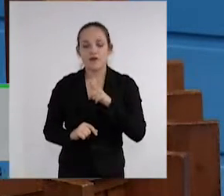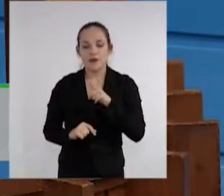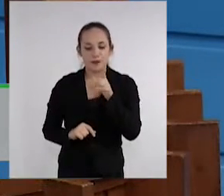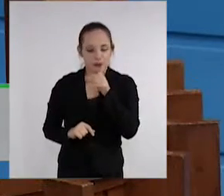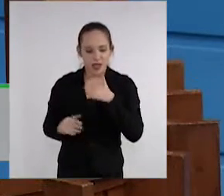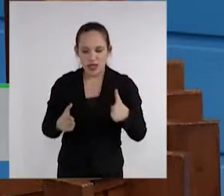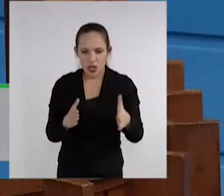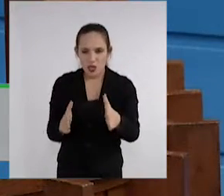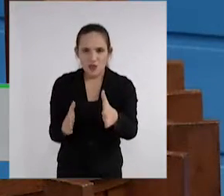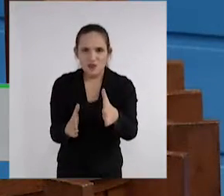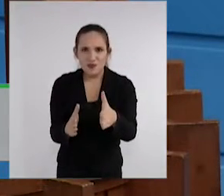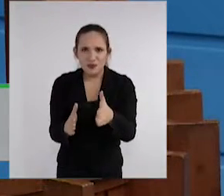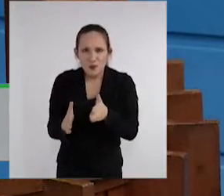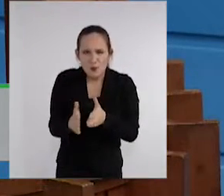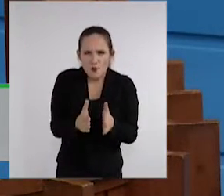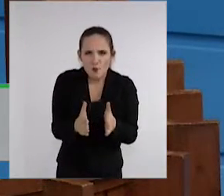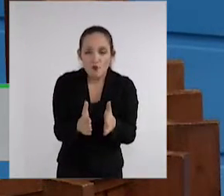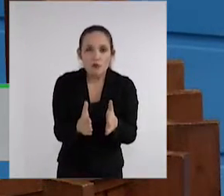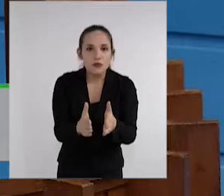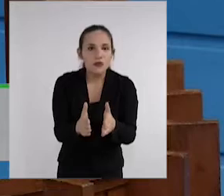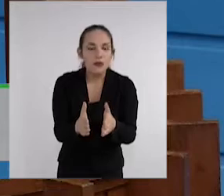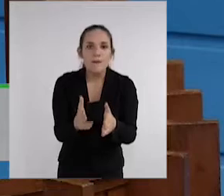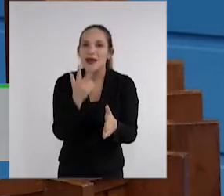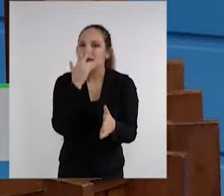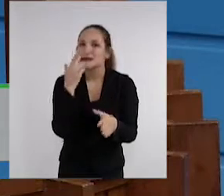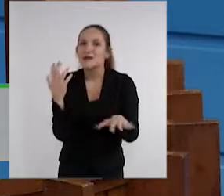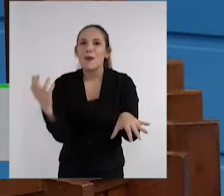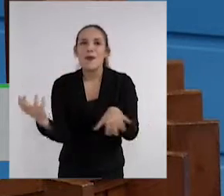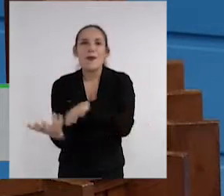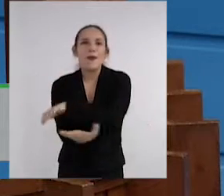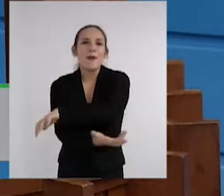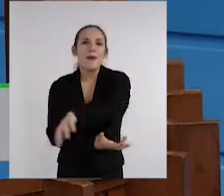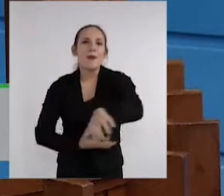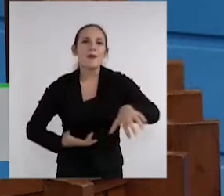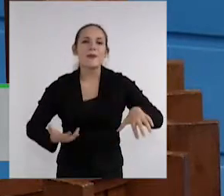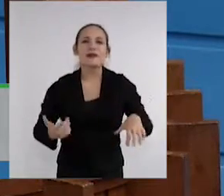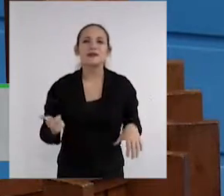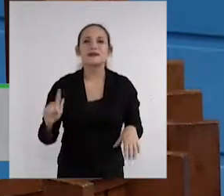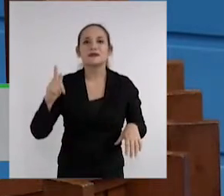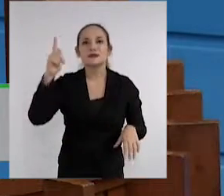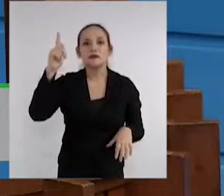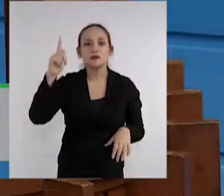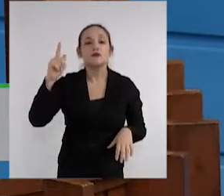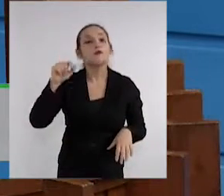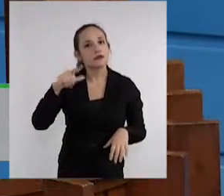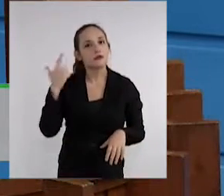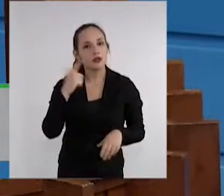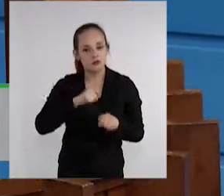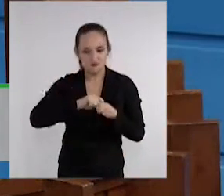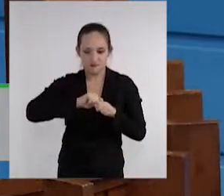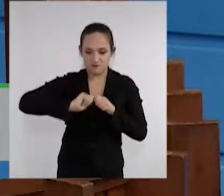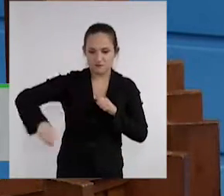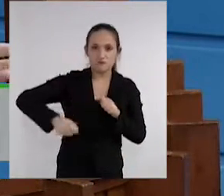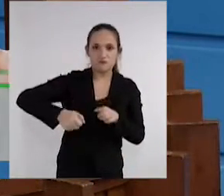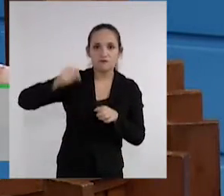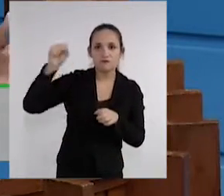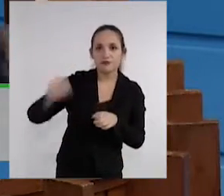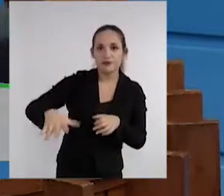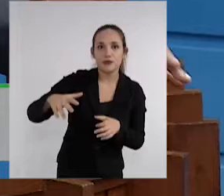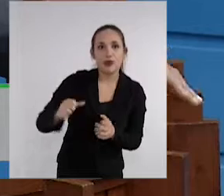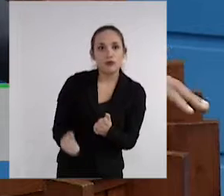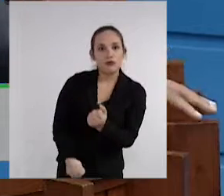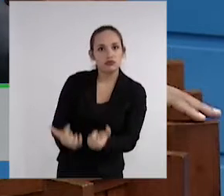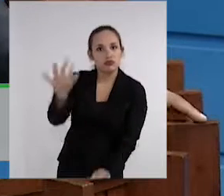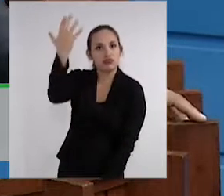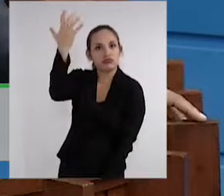córregos, rios, que misturados com o gás você consegue colocar fogo no rio praticamente e a